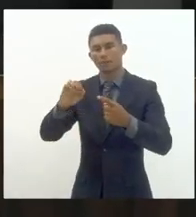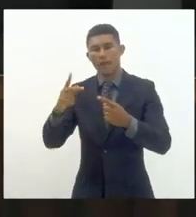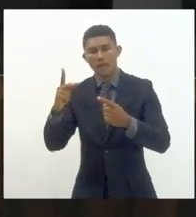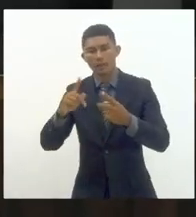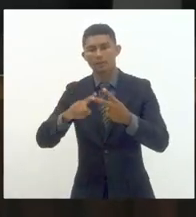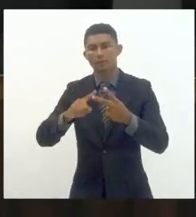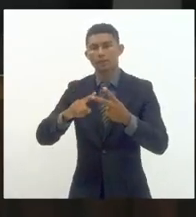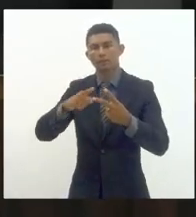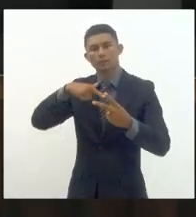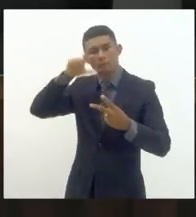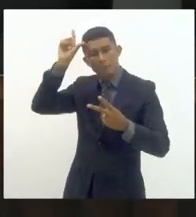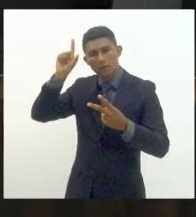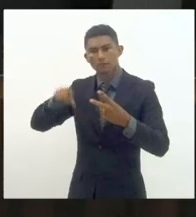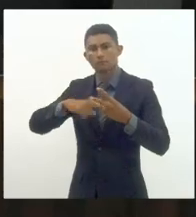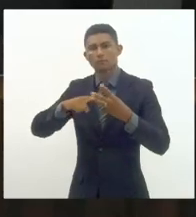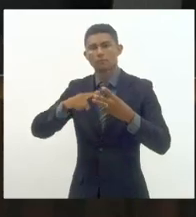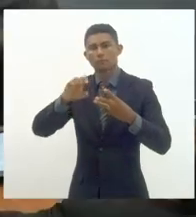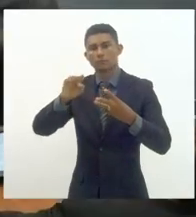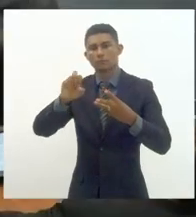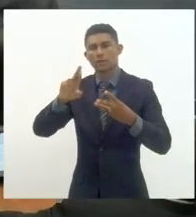Serafim.